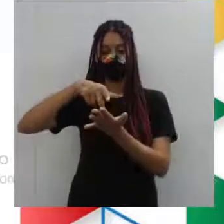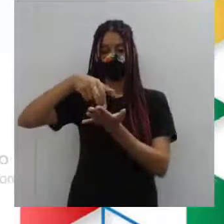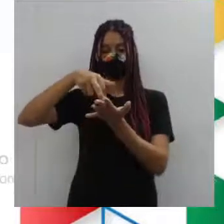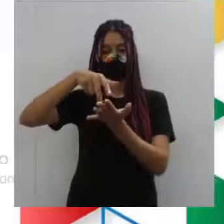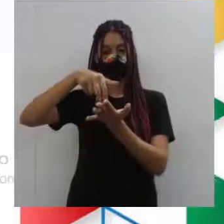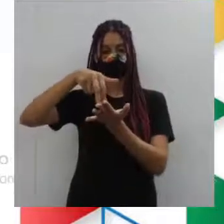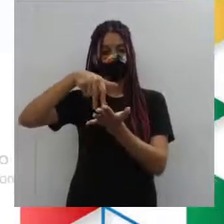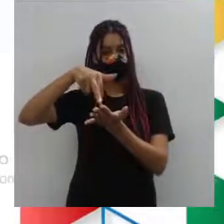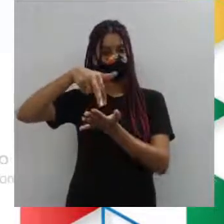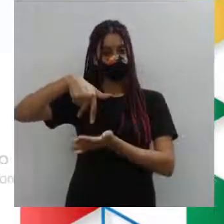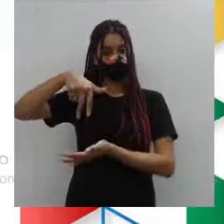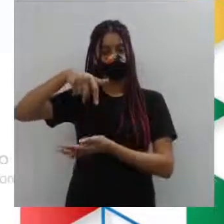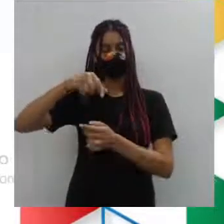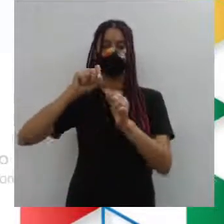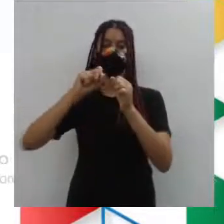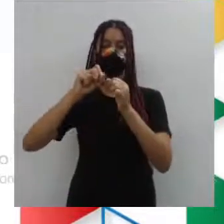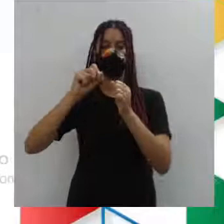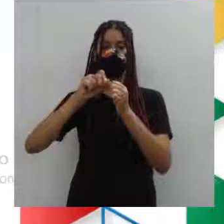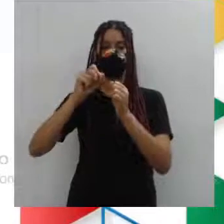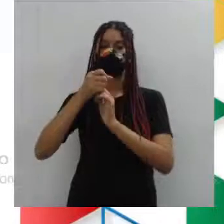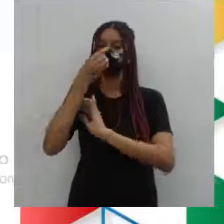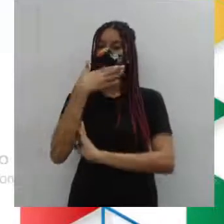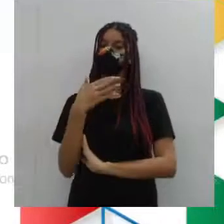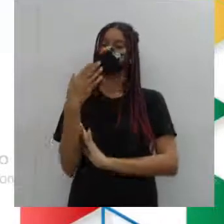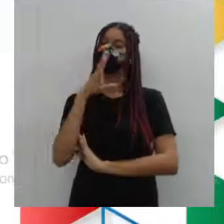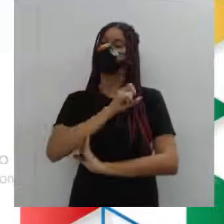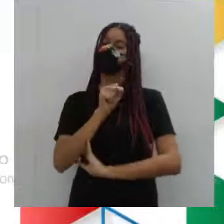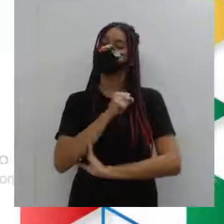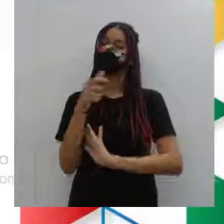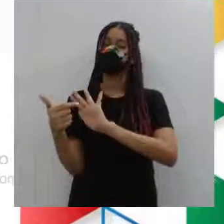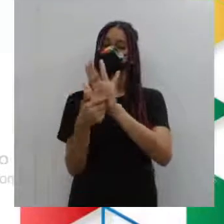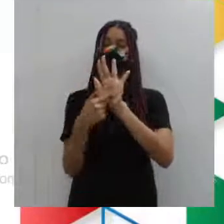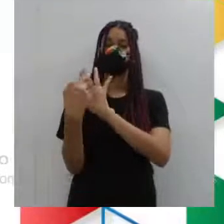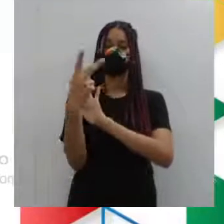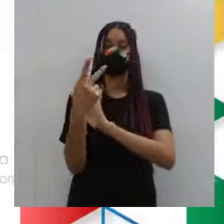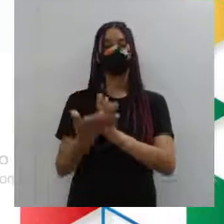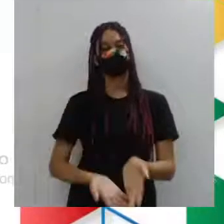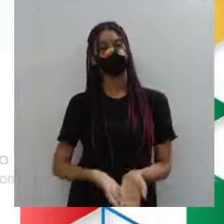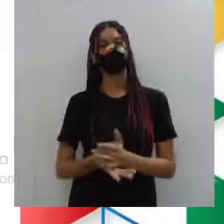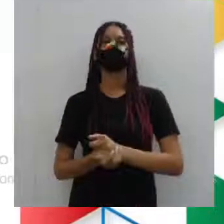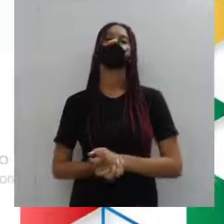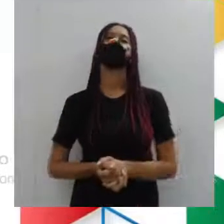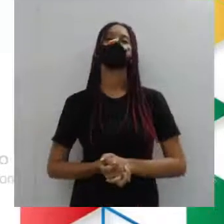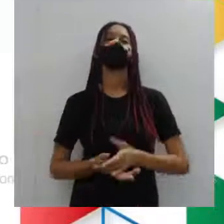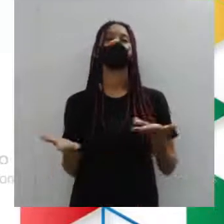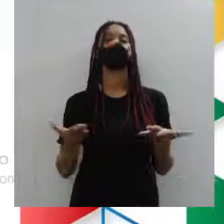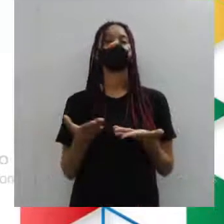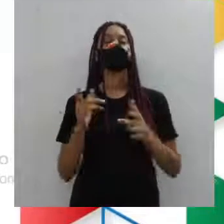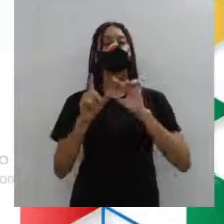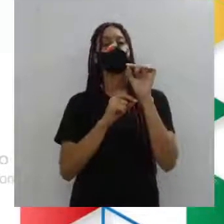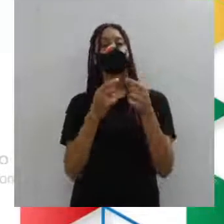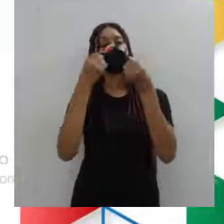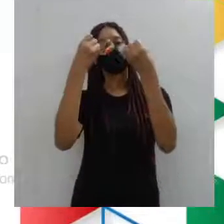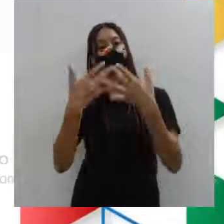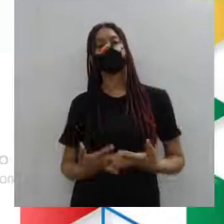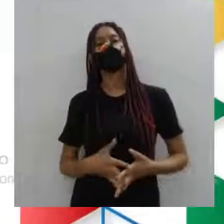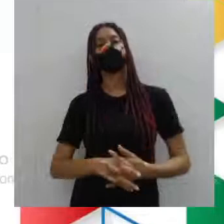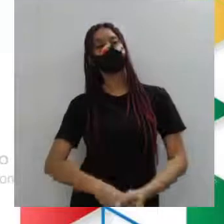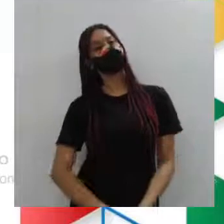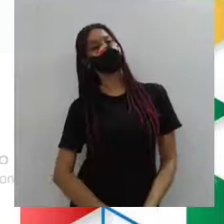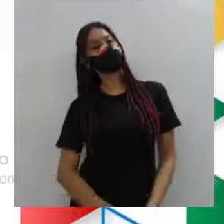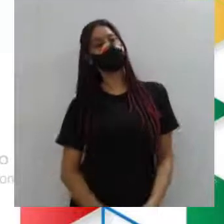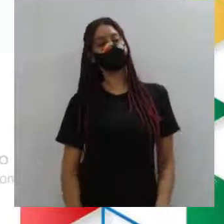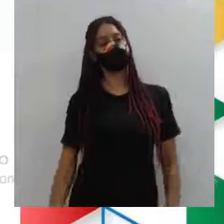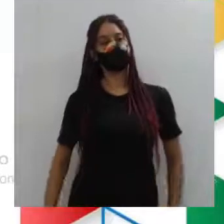Muito legal. Amei esse vídeo, estou passando para vocês, tá? Aí agora não tem para onde a gente fugir. Vamos falar e